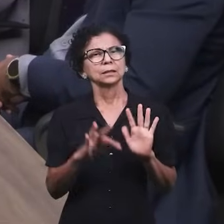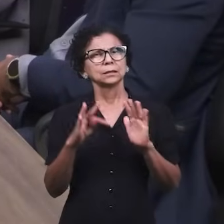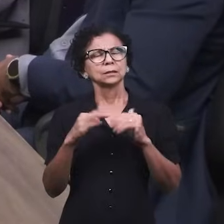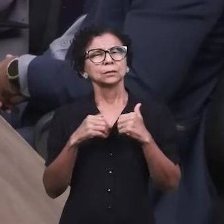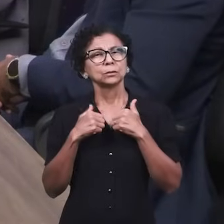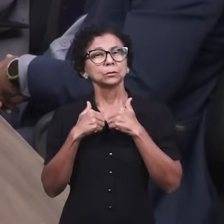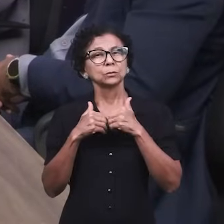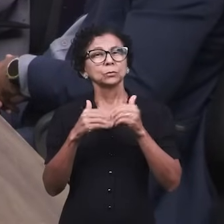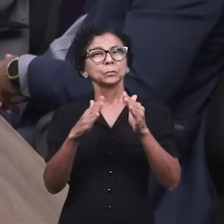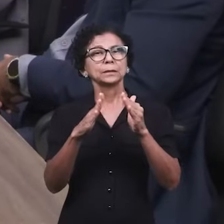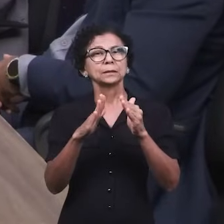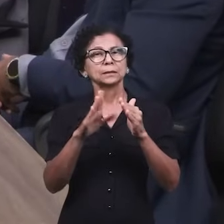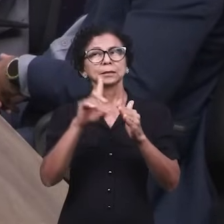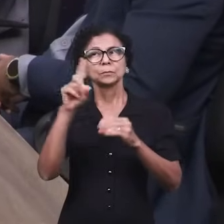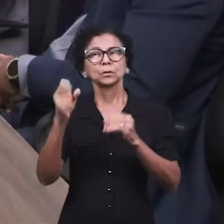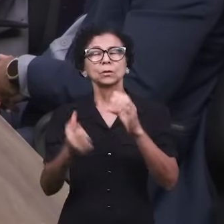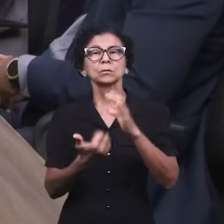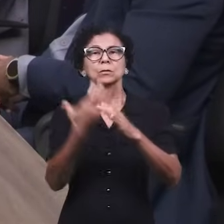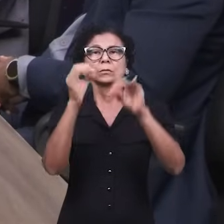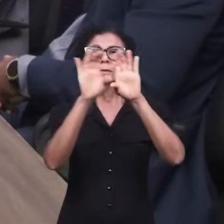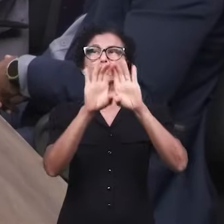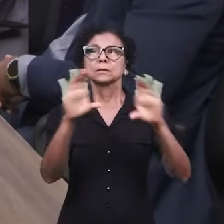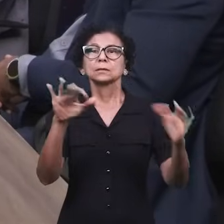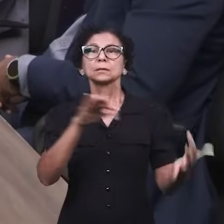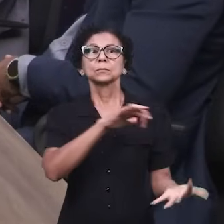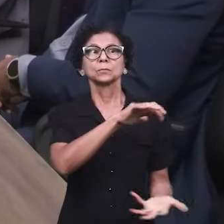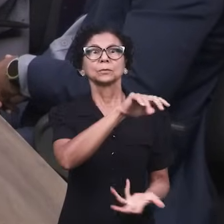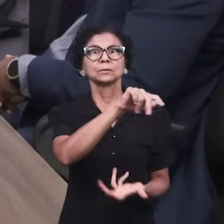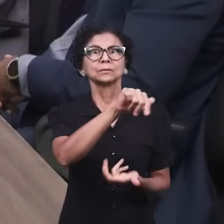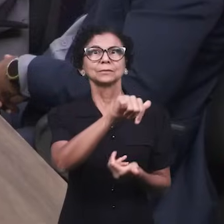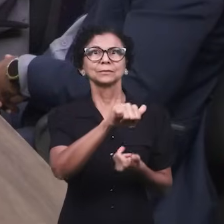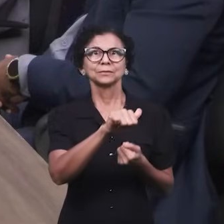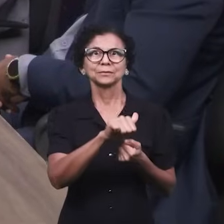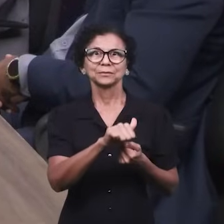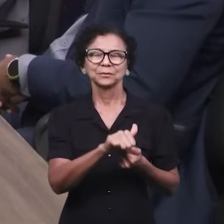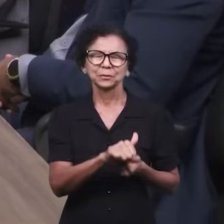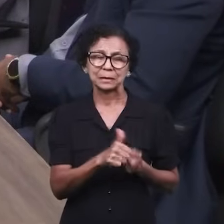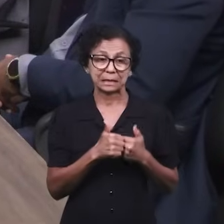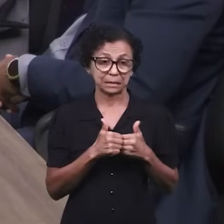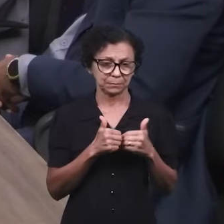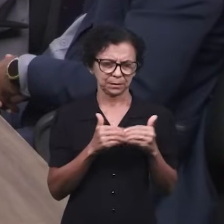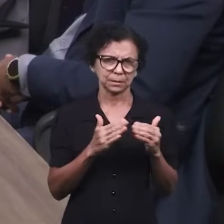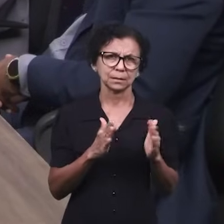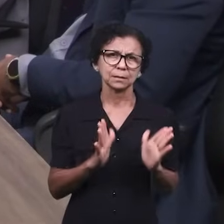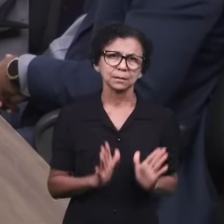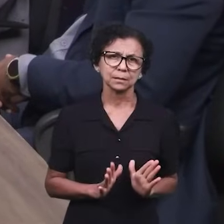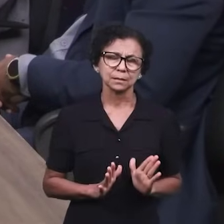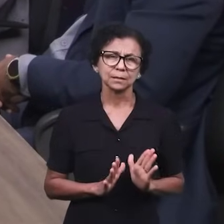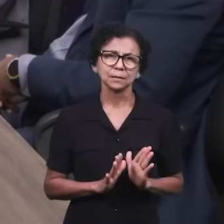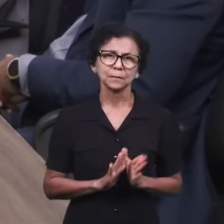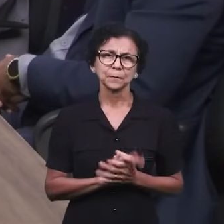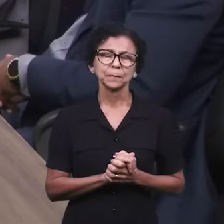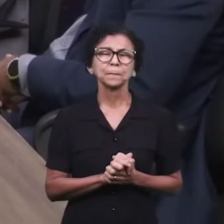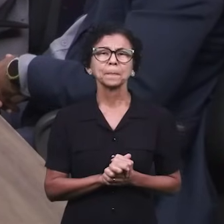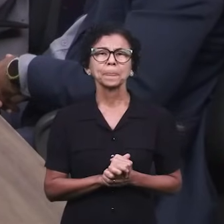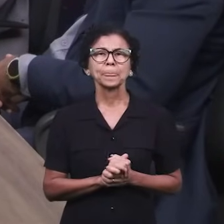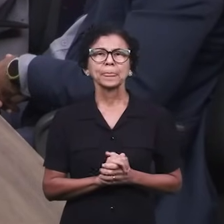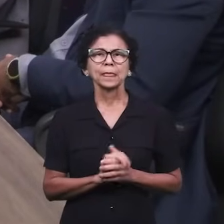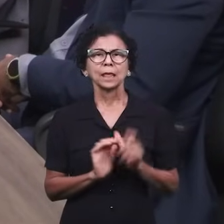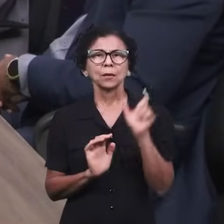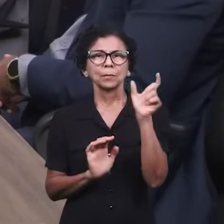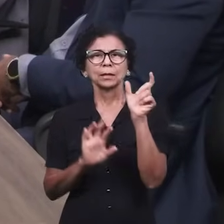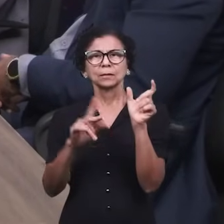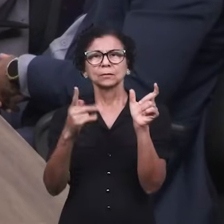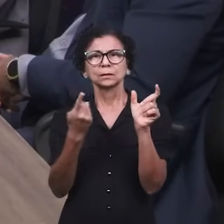No princípio criou Deus os céus e a terra. Então esse princípio, ali está exatamente a palavra hebraica, que é a